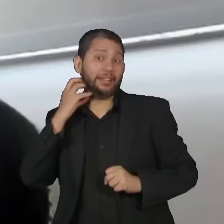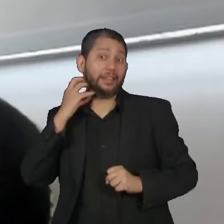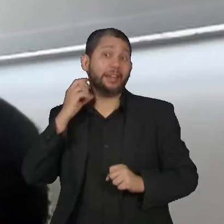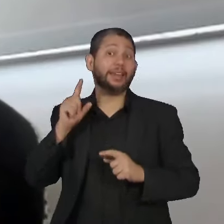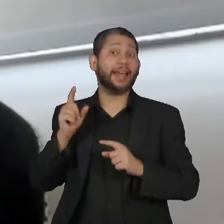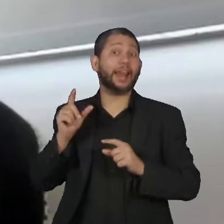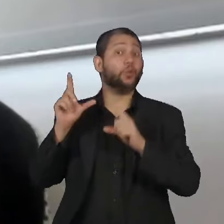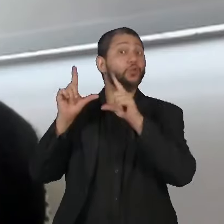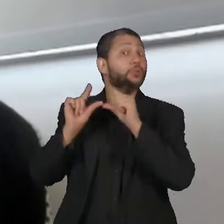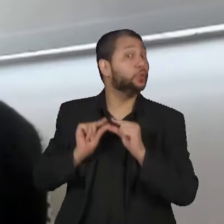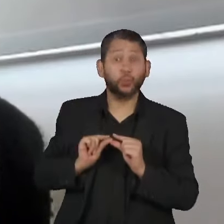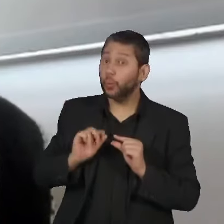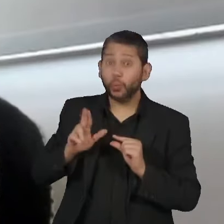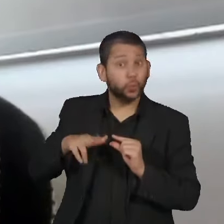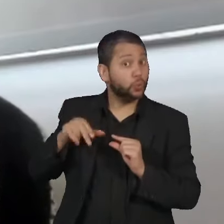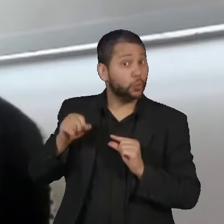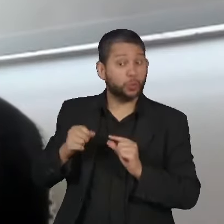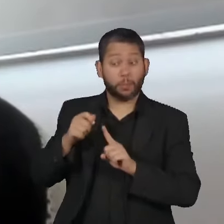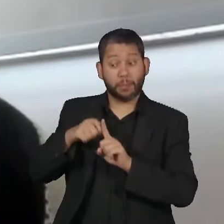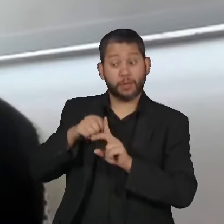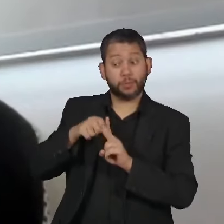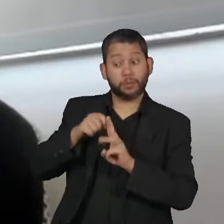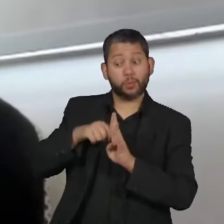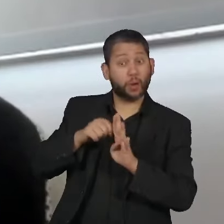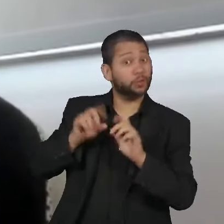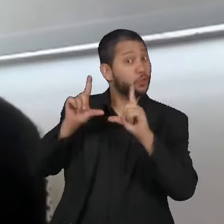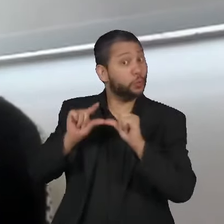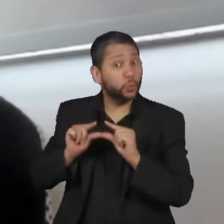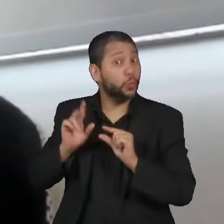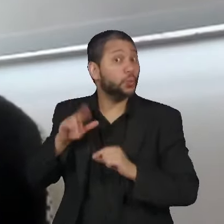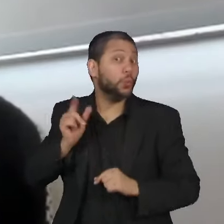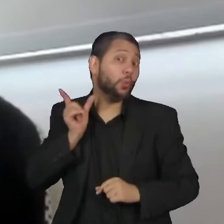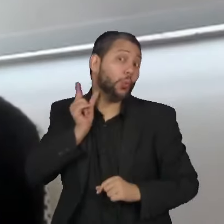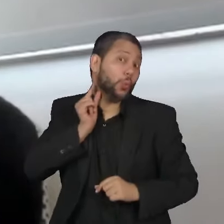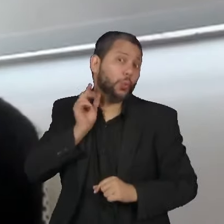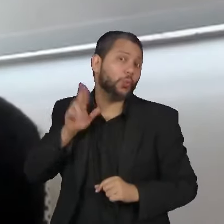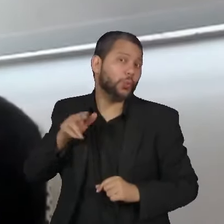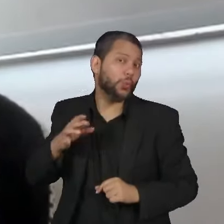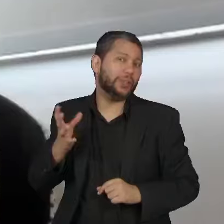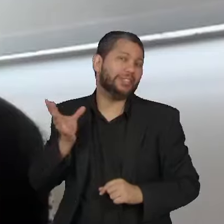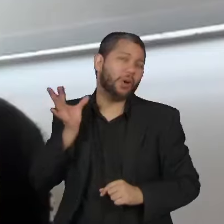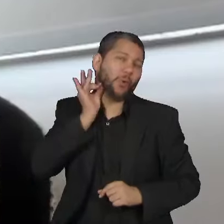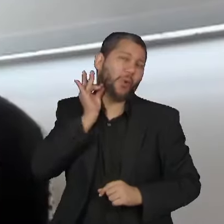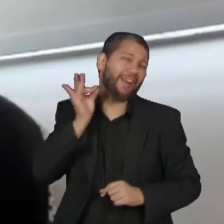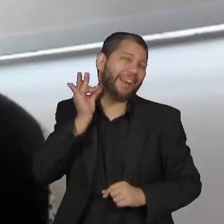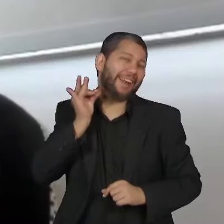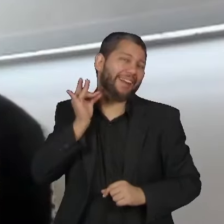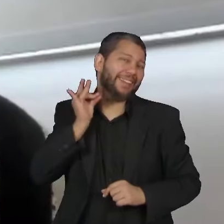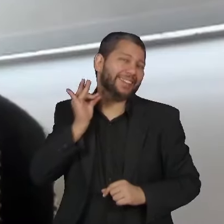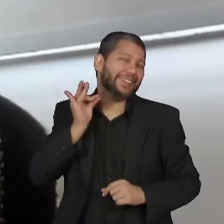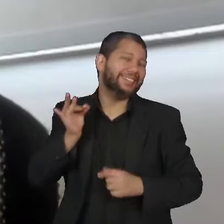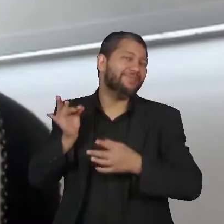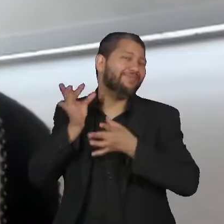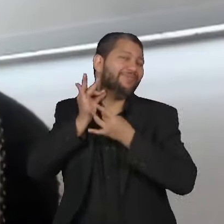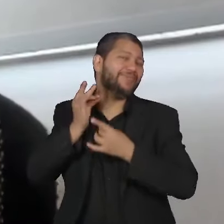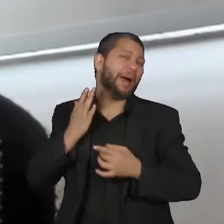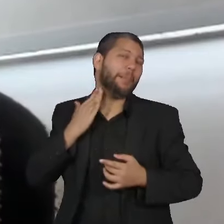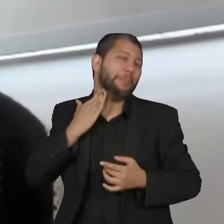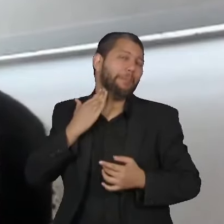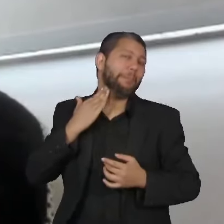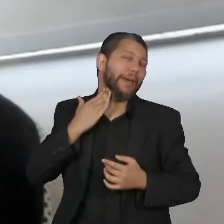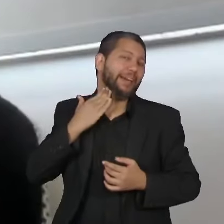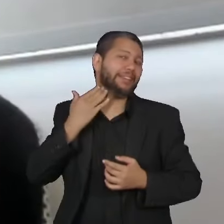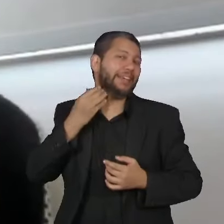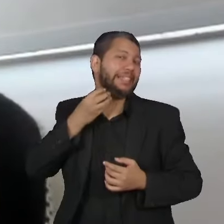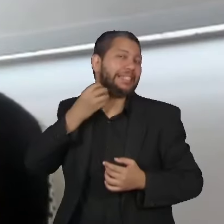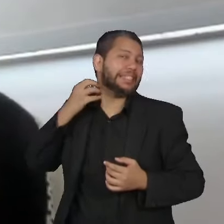não evolui em 4 a 6 meses. Essas são características. É um caroço, uma íngua que está grudada, ou seja, a gente aperta o carocinho e